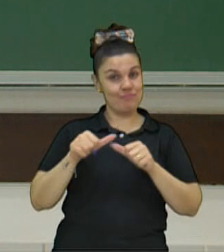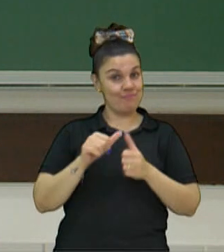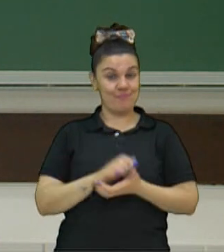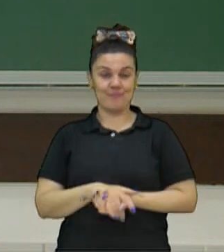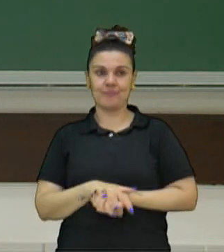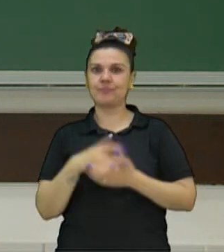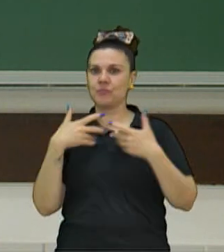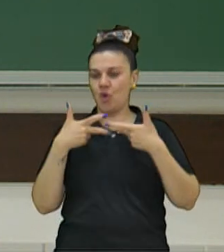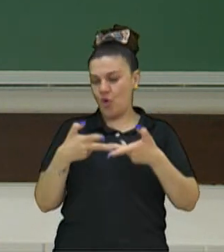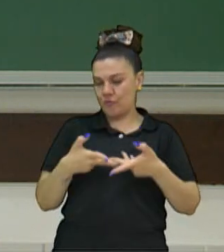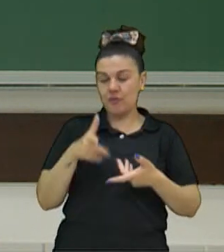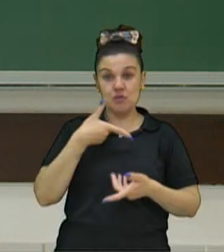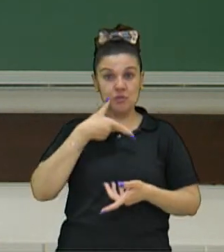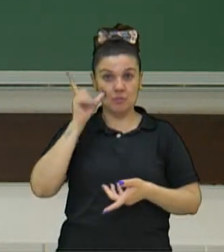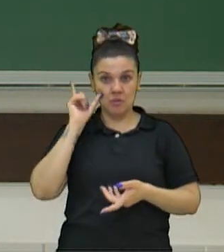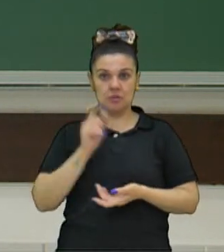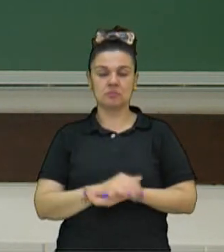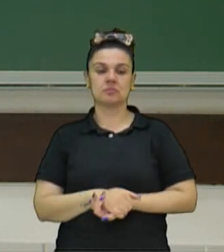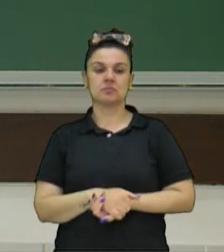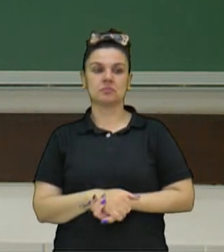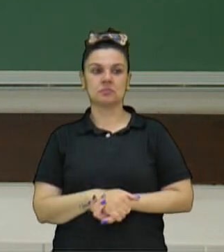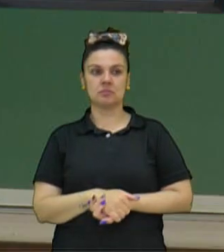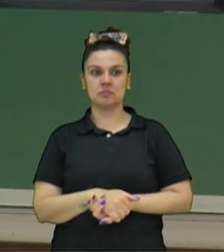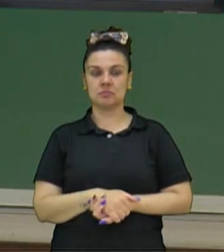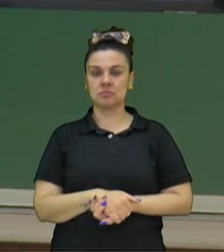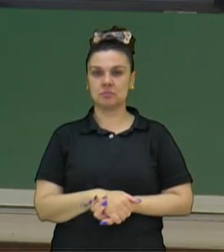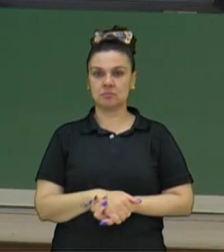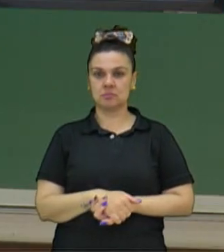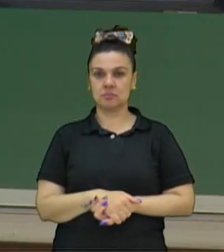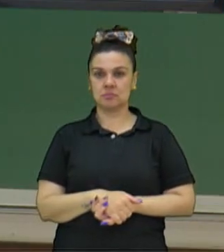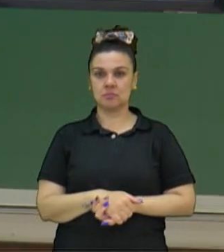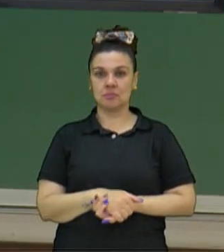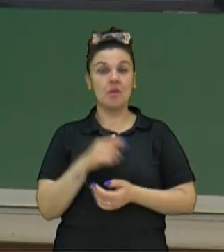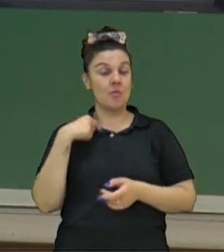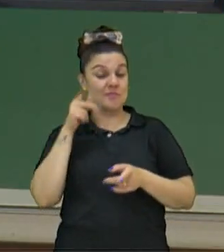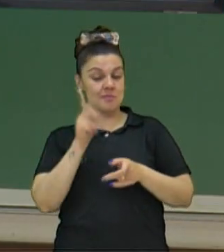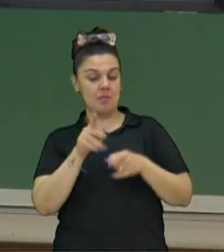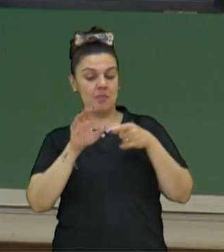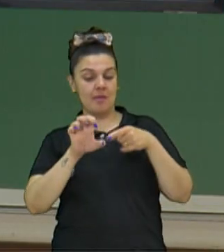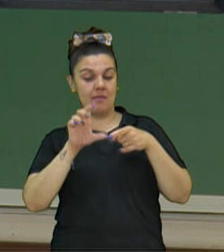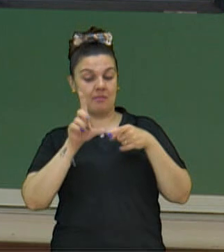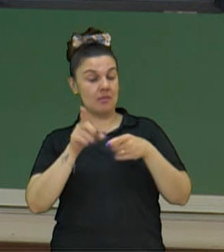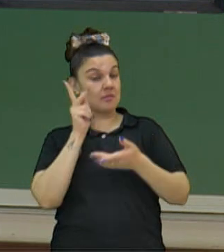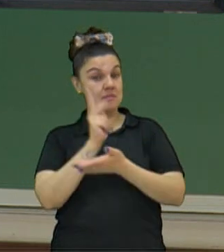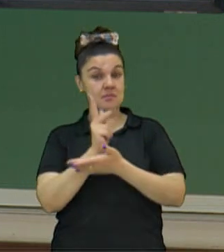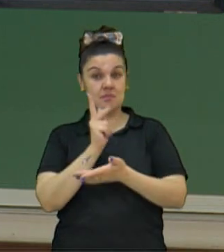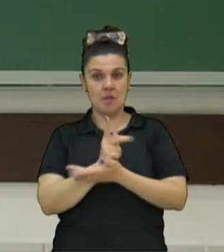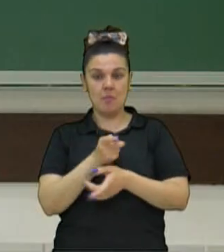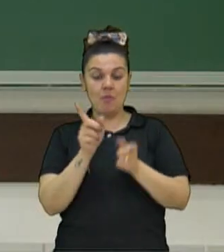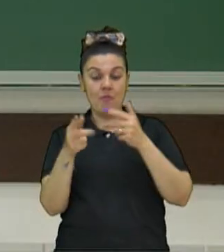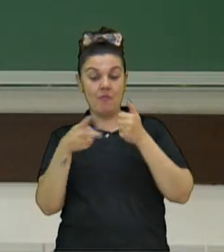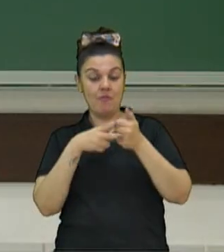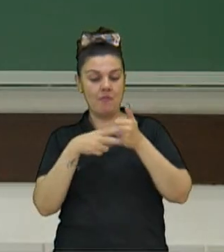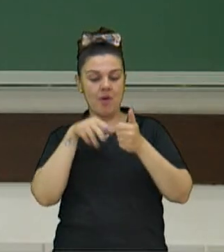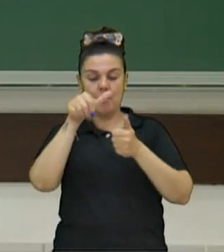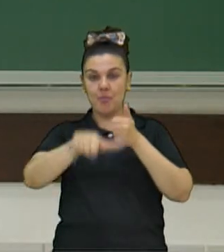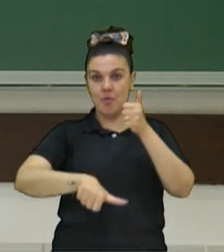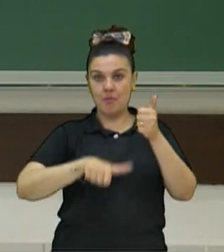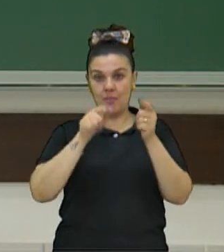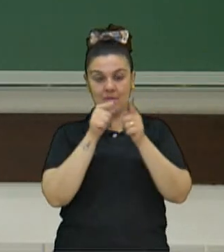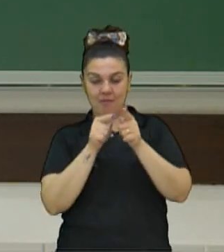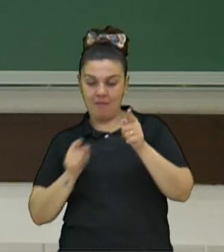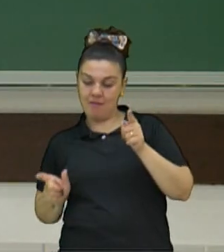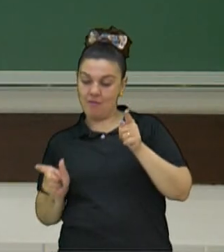joguei videogame ontem. I played. Eu jogava antigamente. I played. O meu verbo não vai mudar, porque em inglês